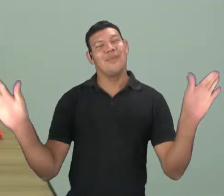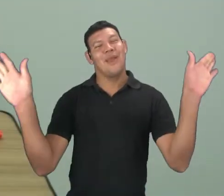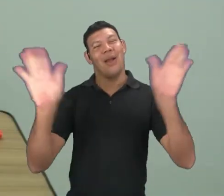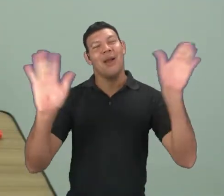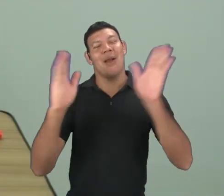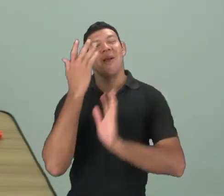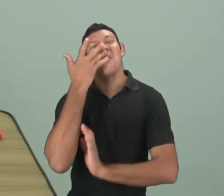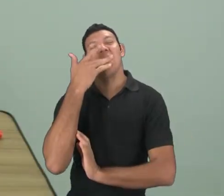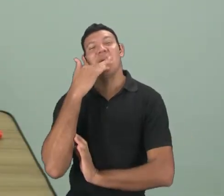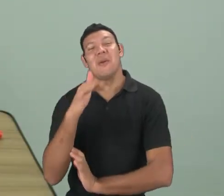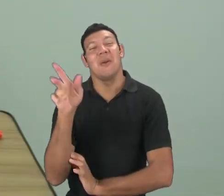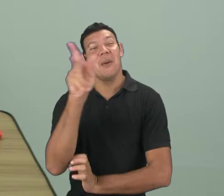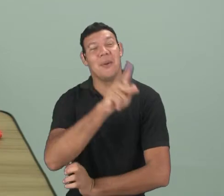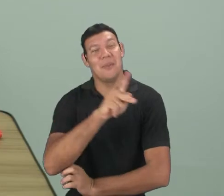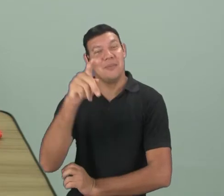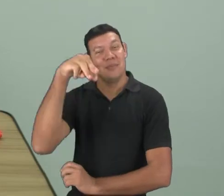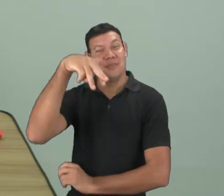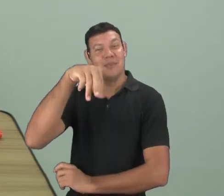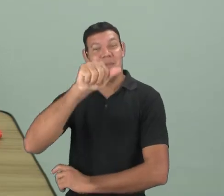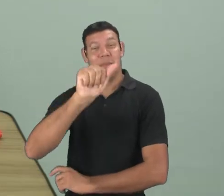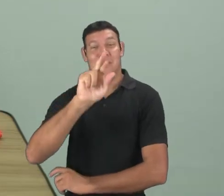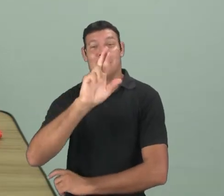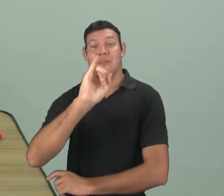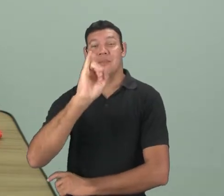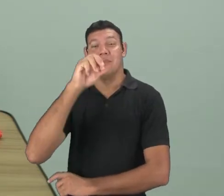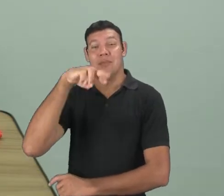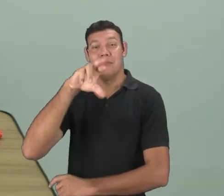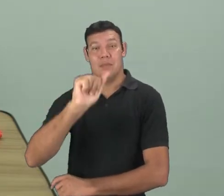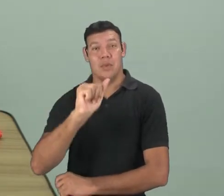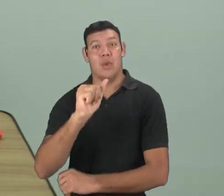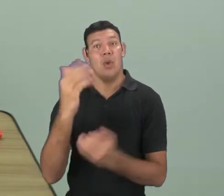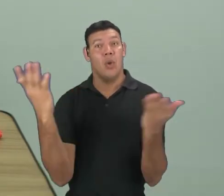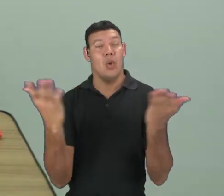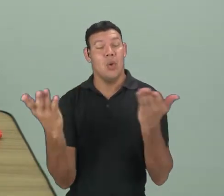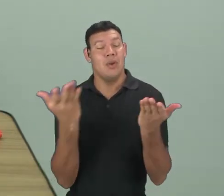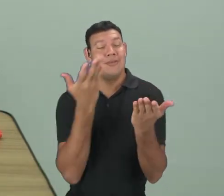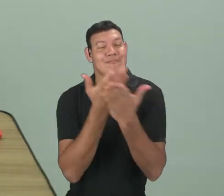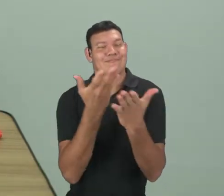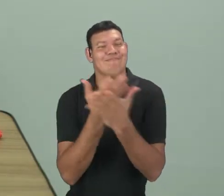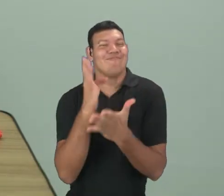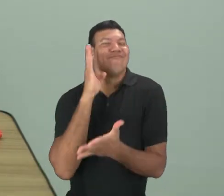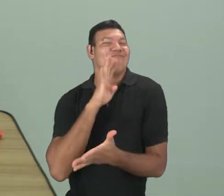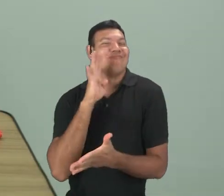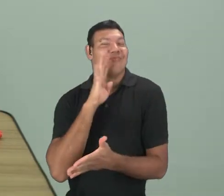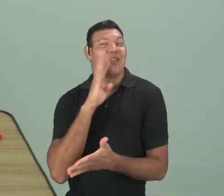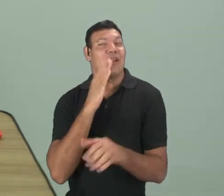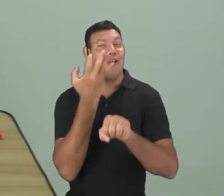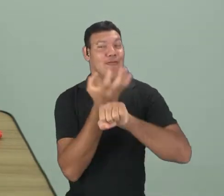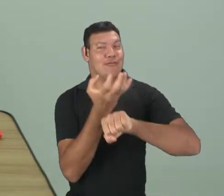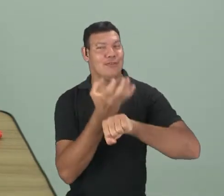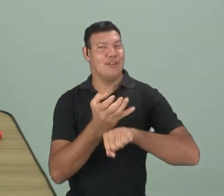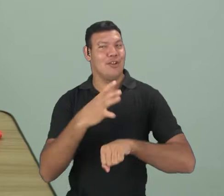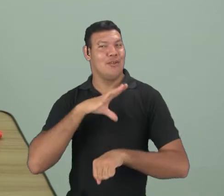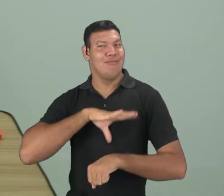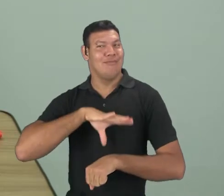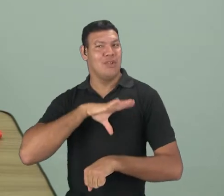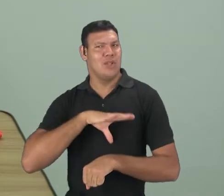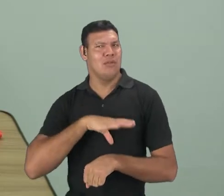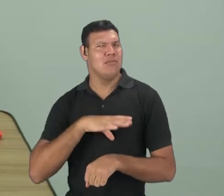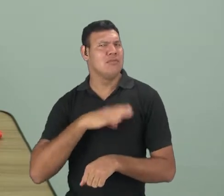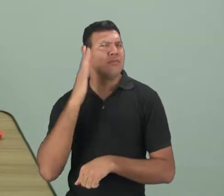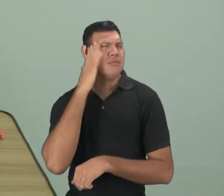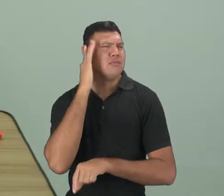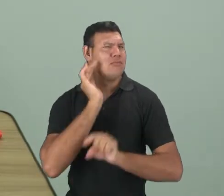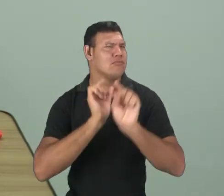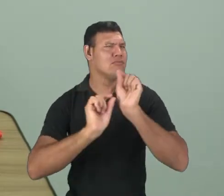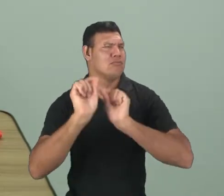Olá, crianças! Eu sou a professora Marina e hoje nós vamos ter uma aula bem legal de língua portuguesa. Sabe o que nós vamos estudar